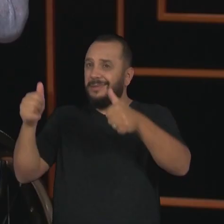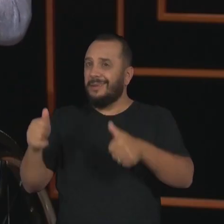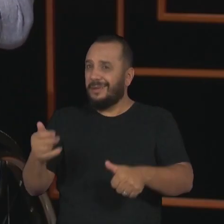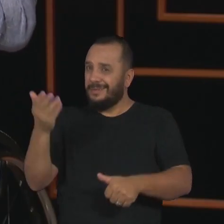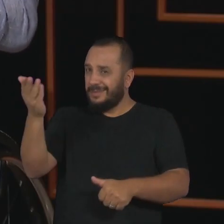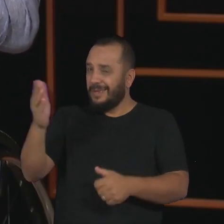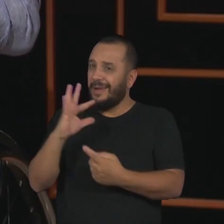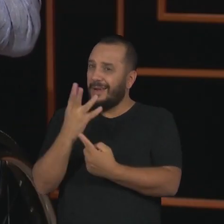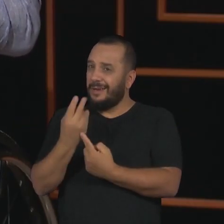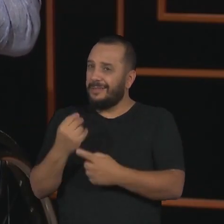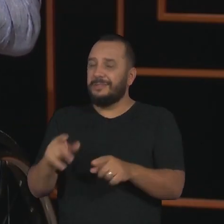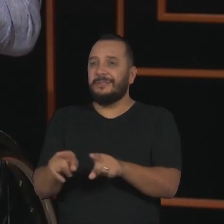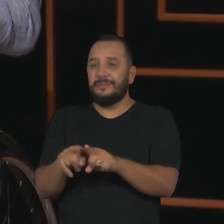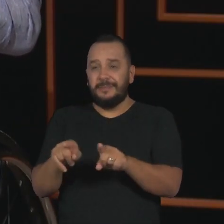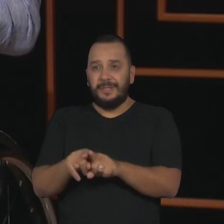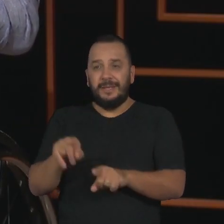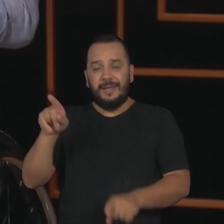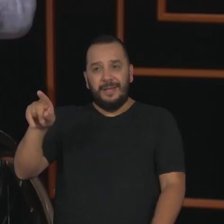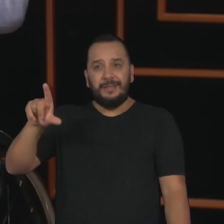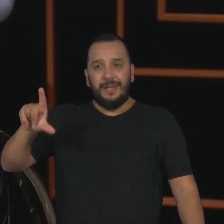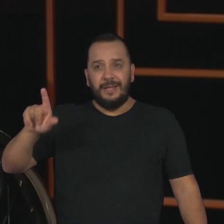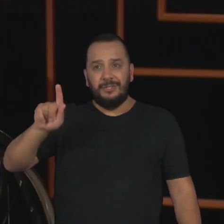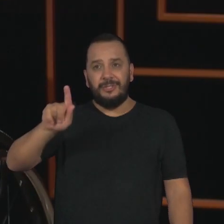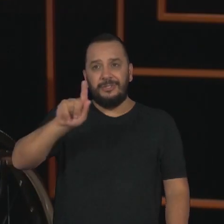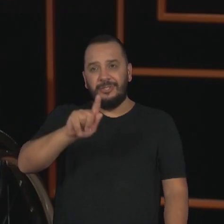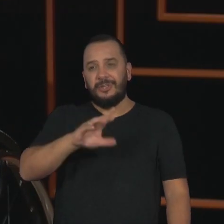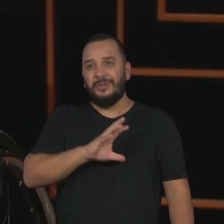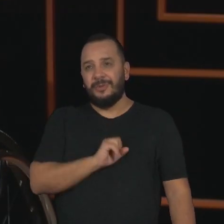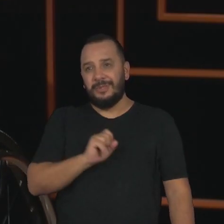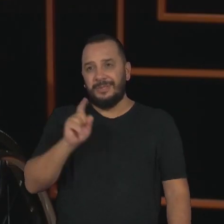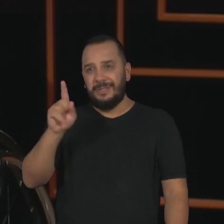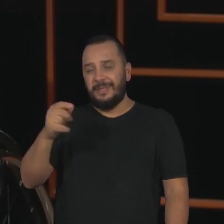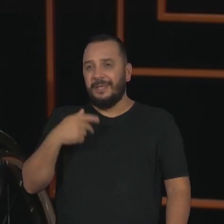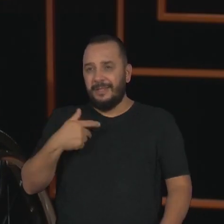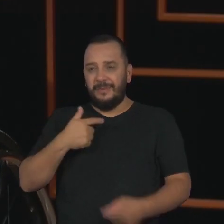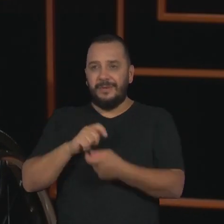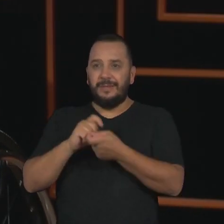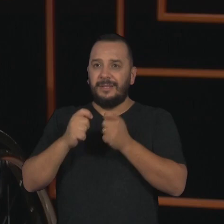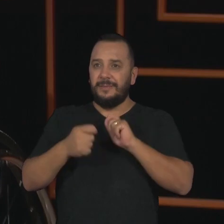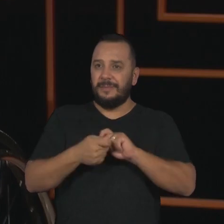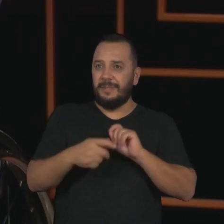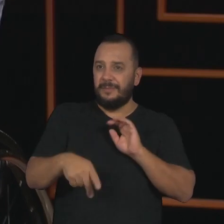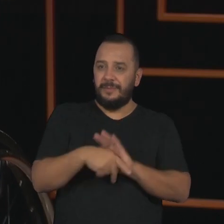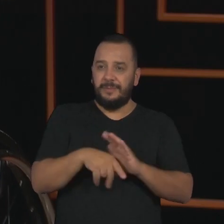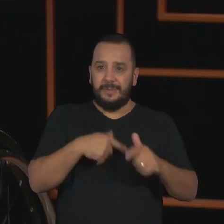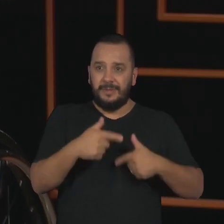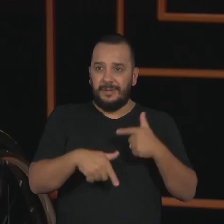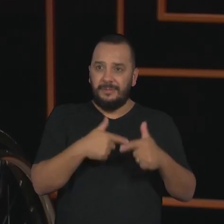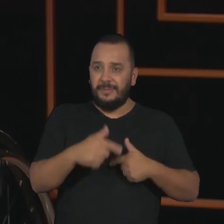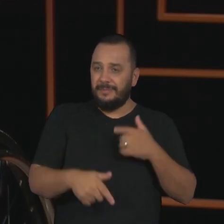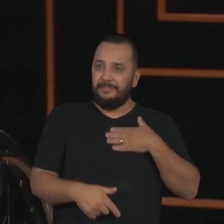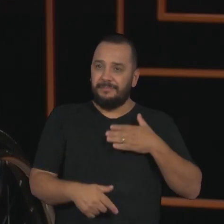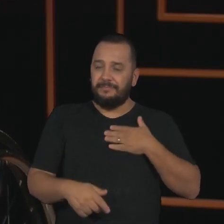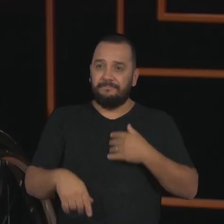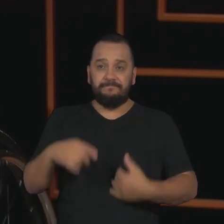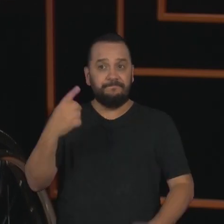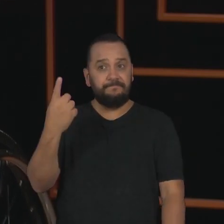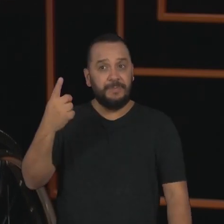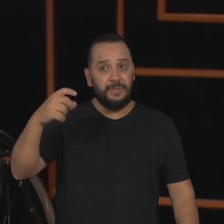exatamente esta linguagem, eu transportei para o meu trabalho. Então, na década de